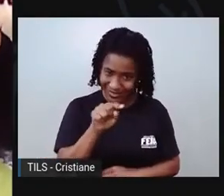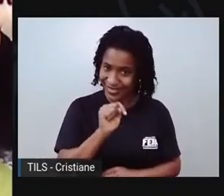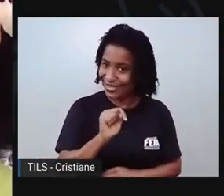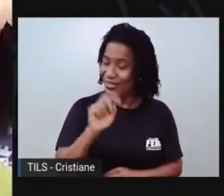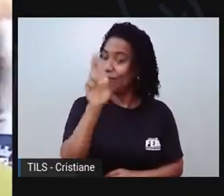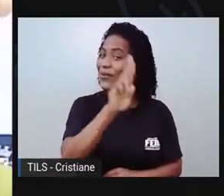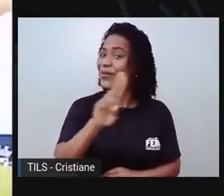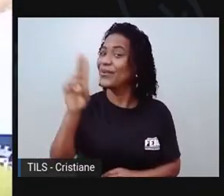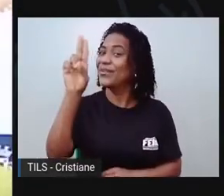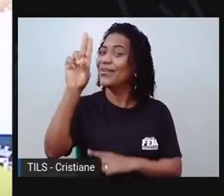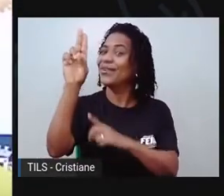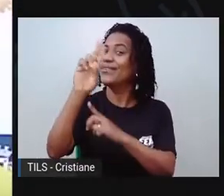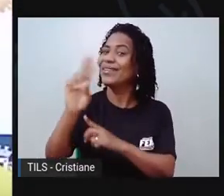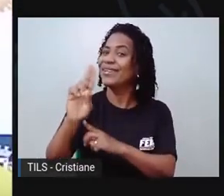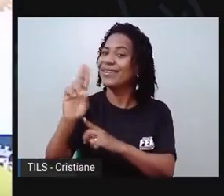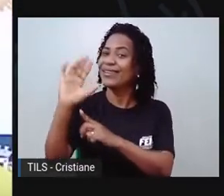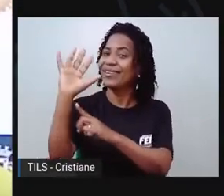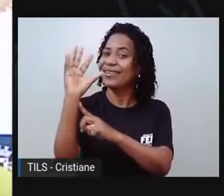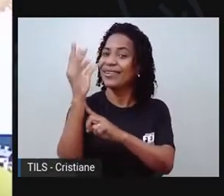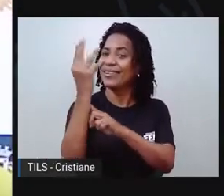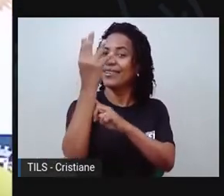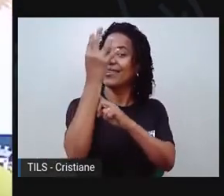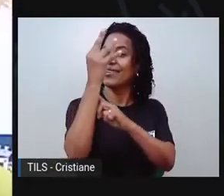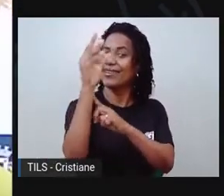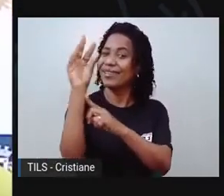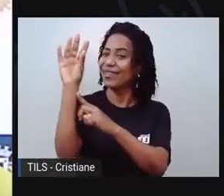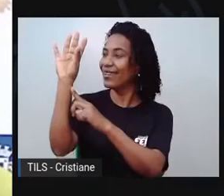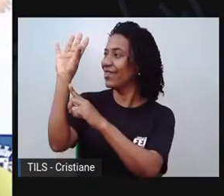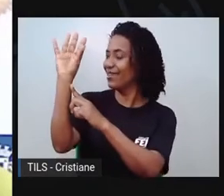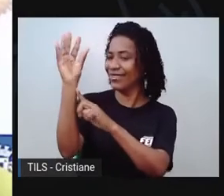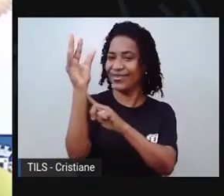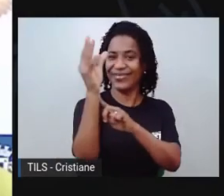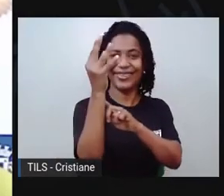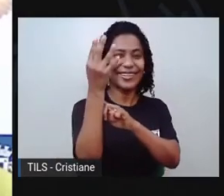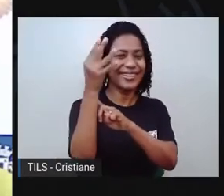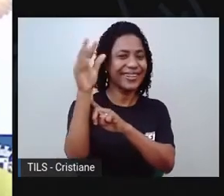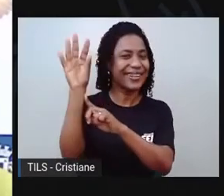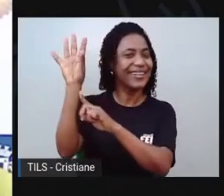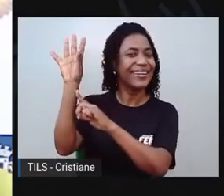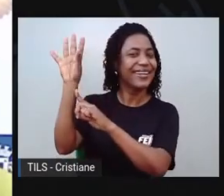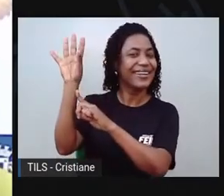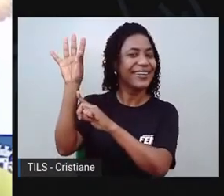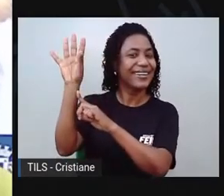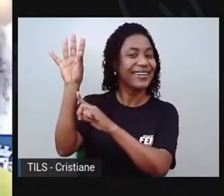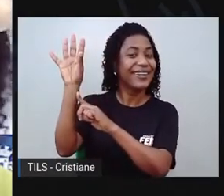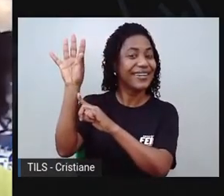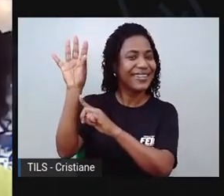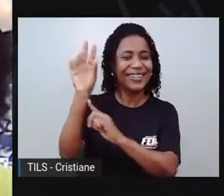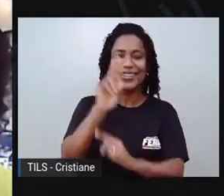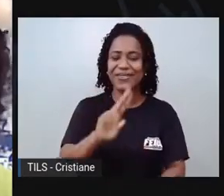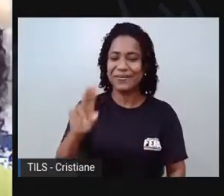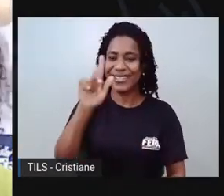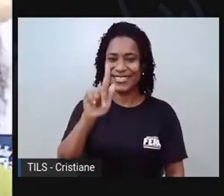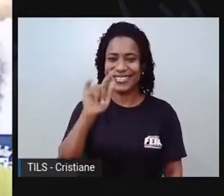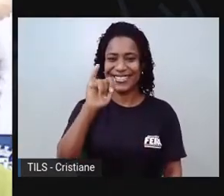dela. Sim. É uma flor que gira para o sol. Então o nome dela é...